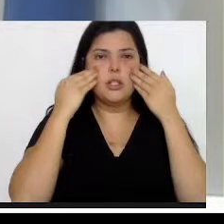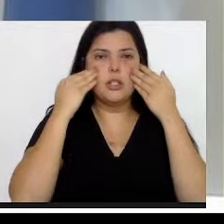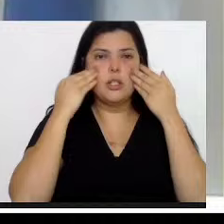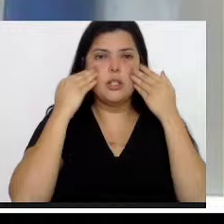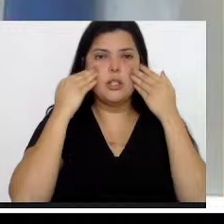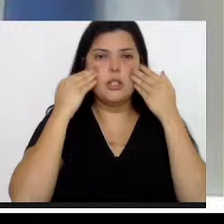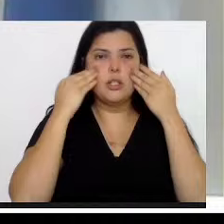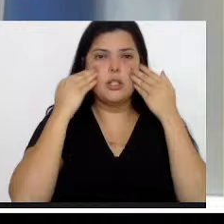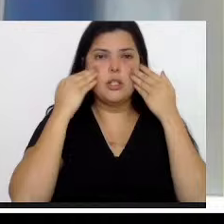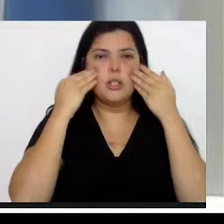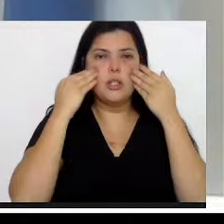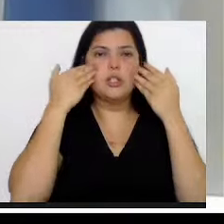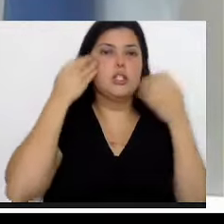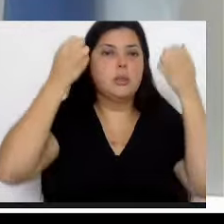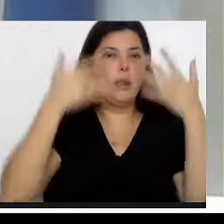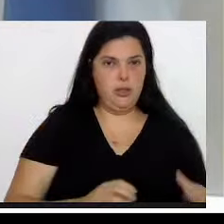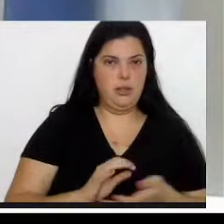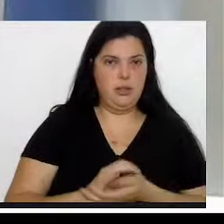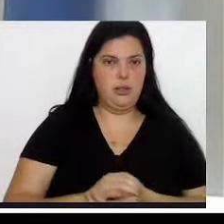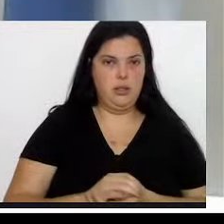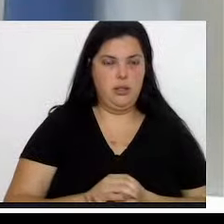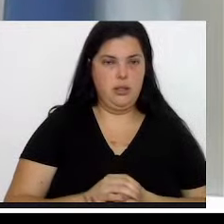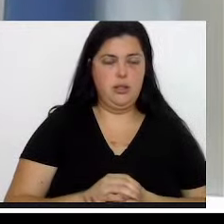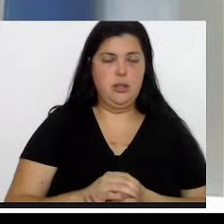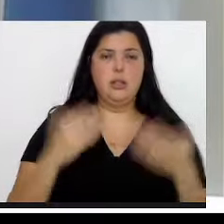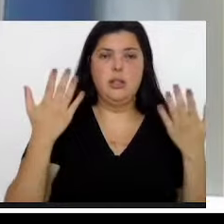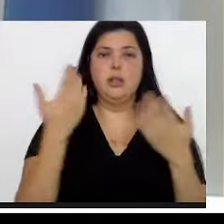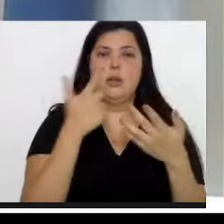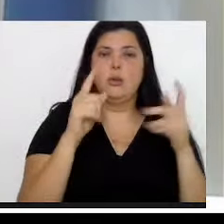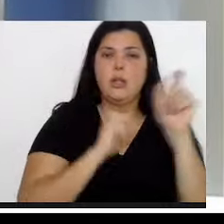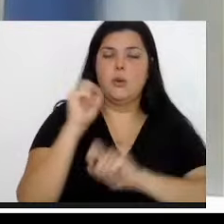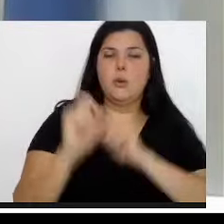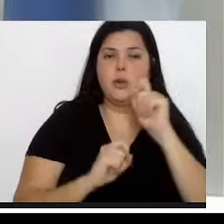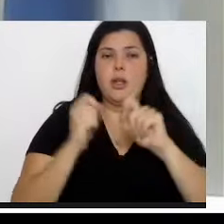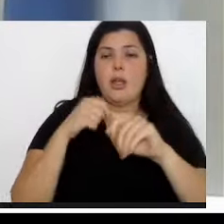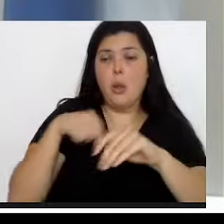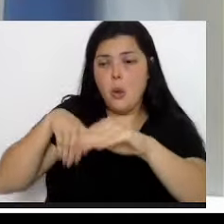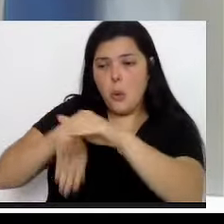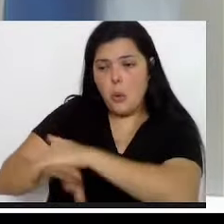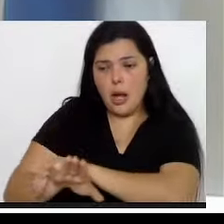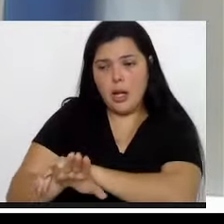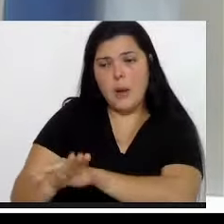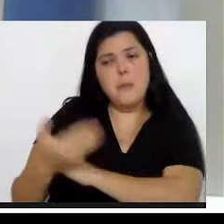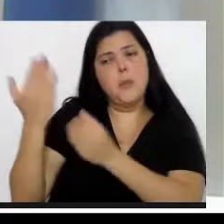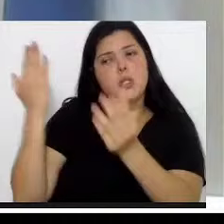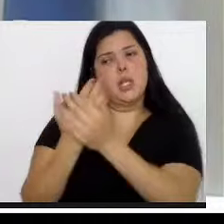Mas daqui da presidência não haverá engavetamento.